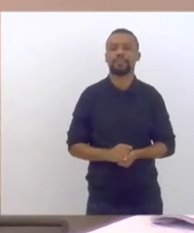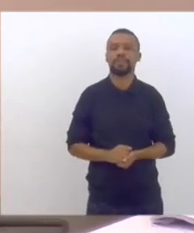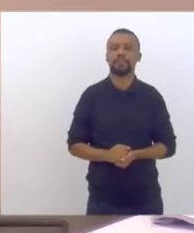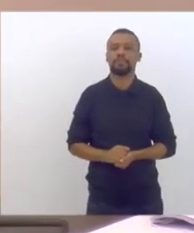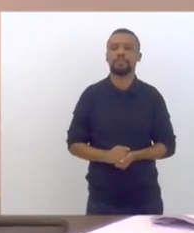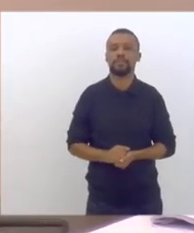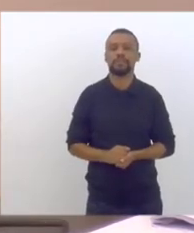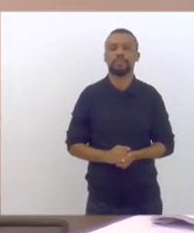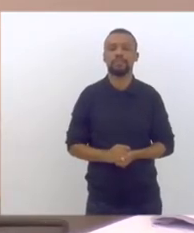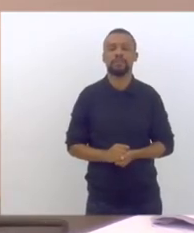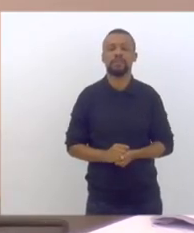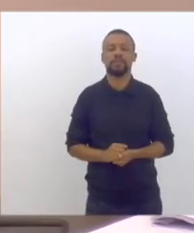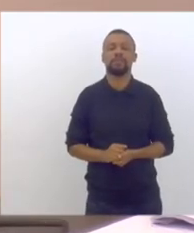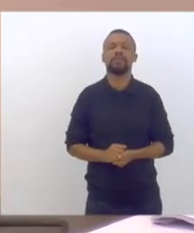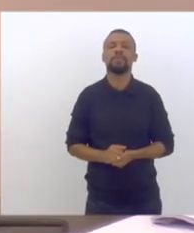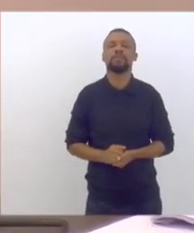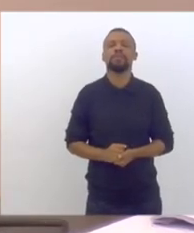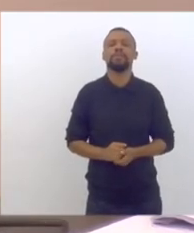em 24